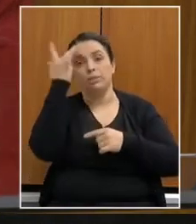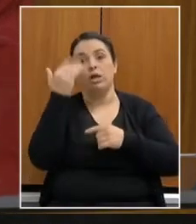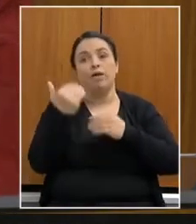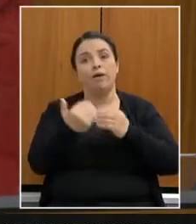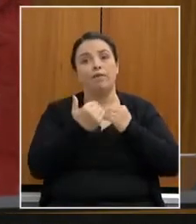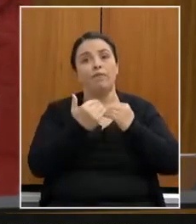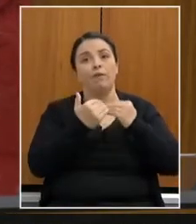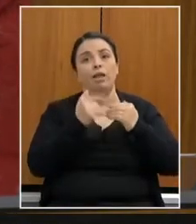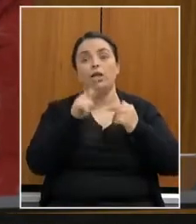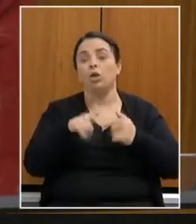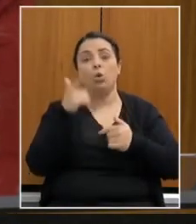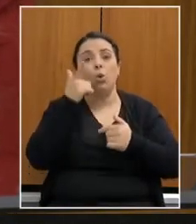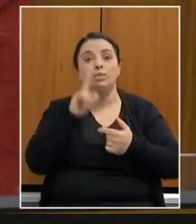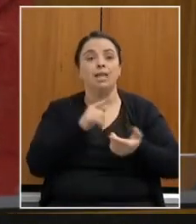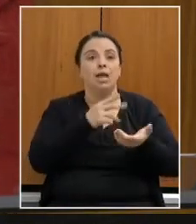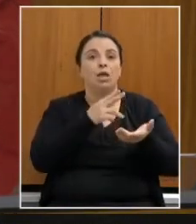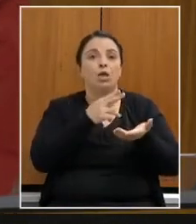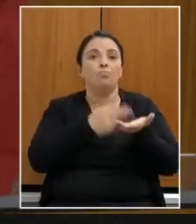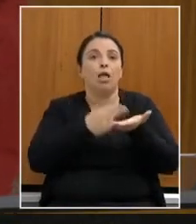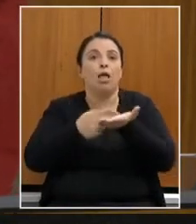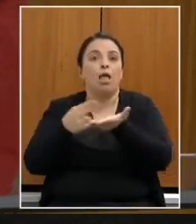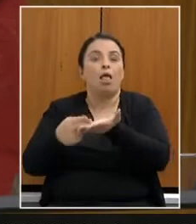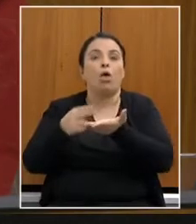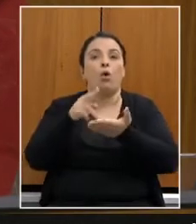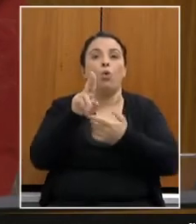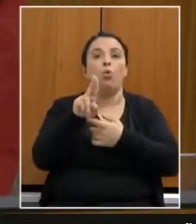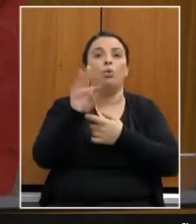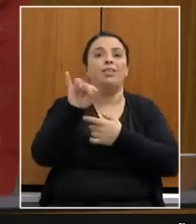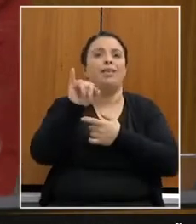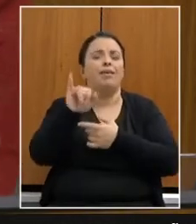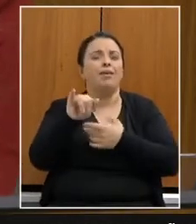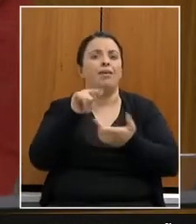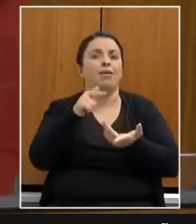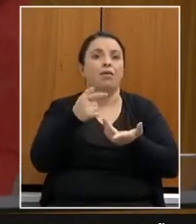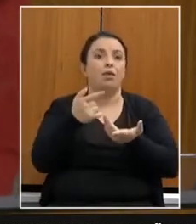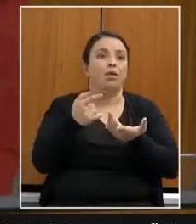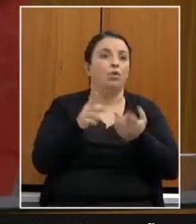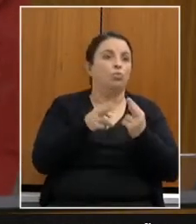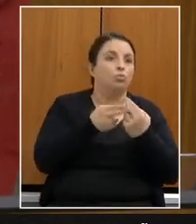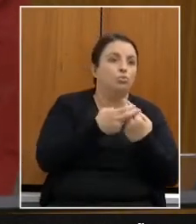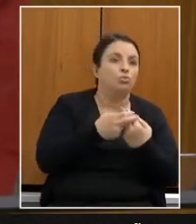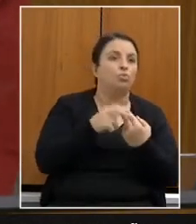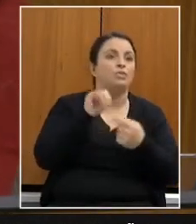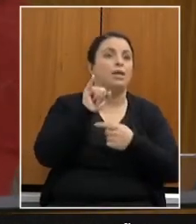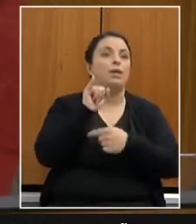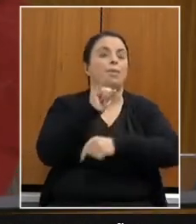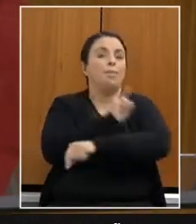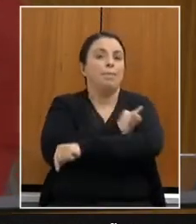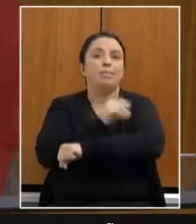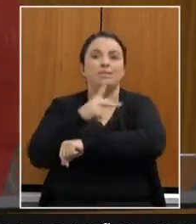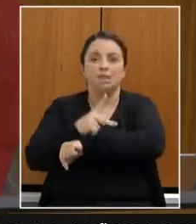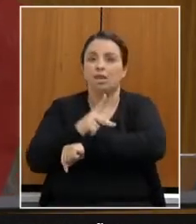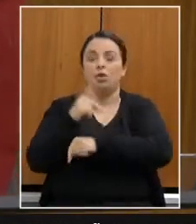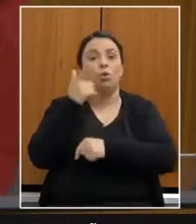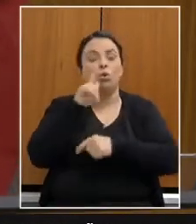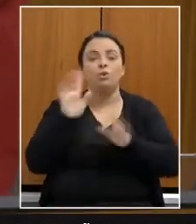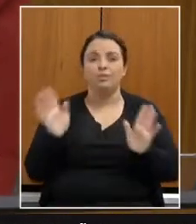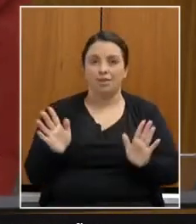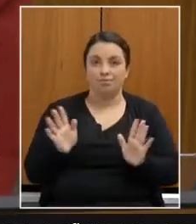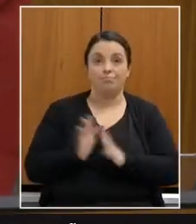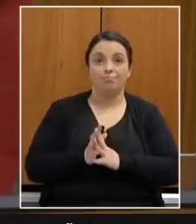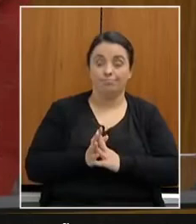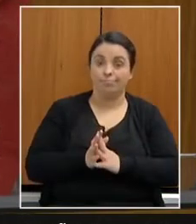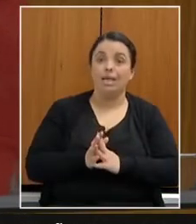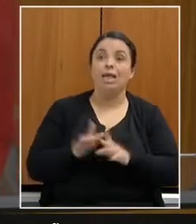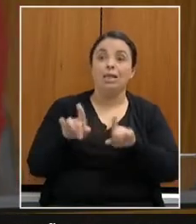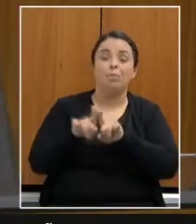Ipseng eu queria fazer essa outra observação parecia que estava tudo certo eu conheço famílias que perderam pessoas em UPA esperando o